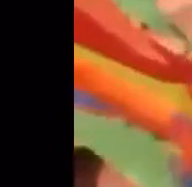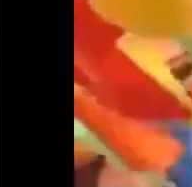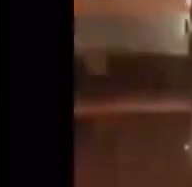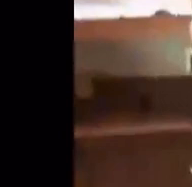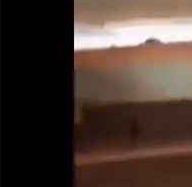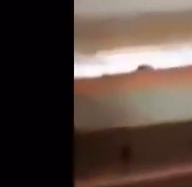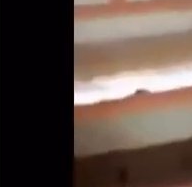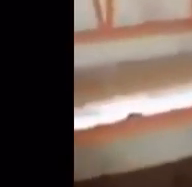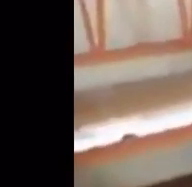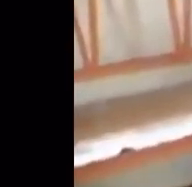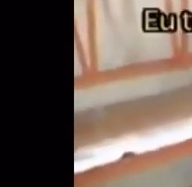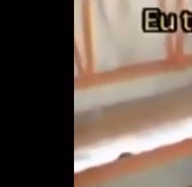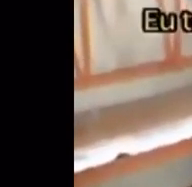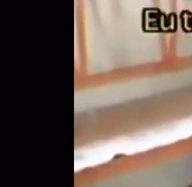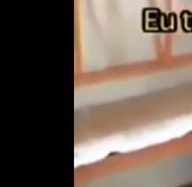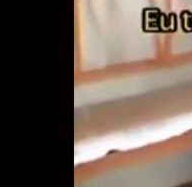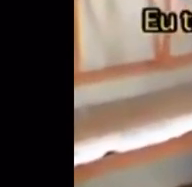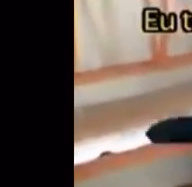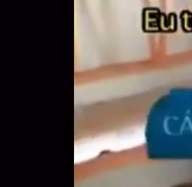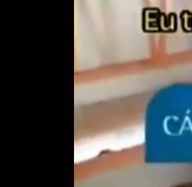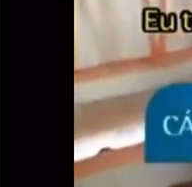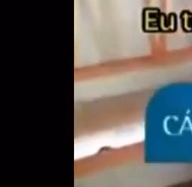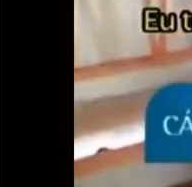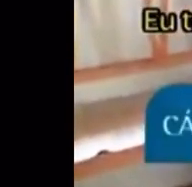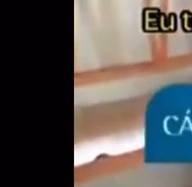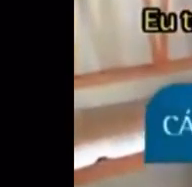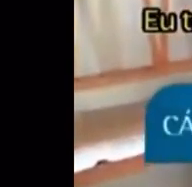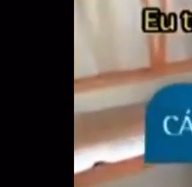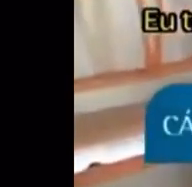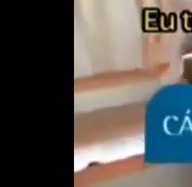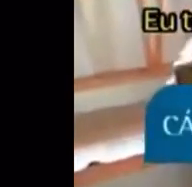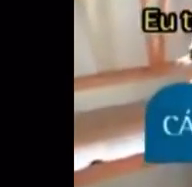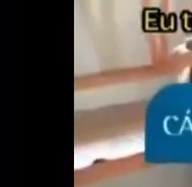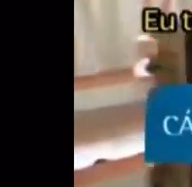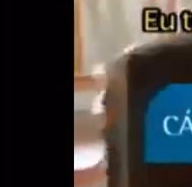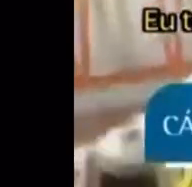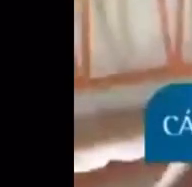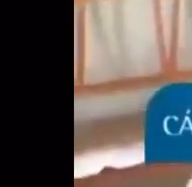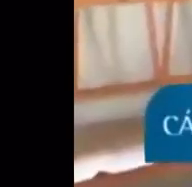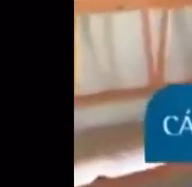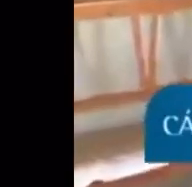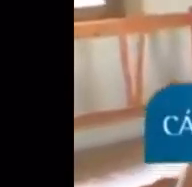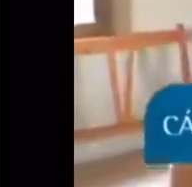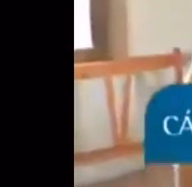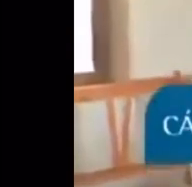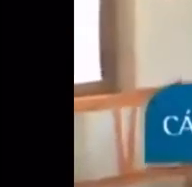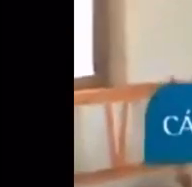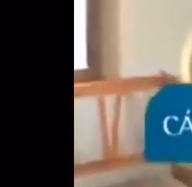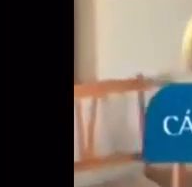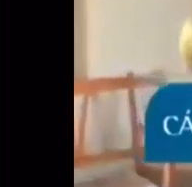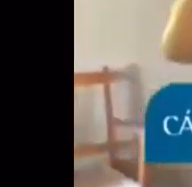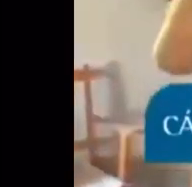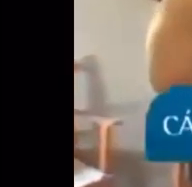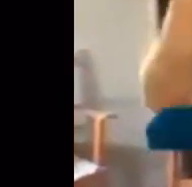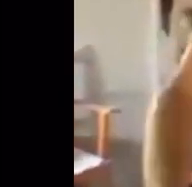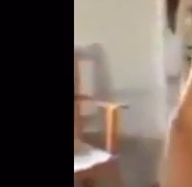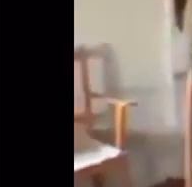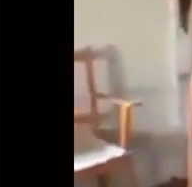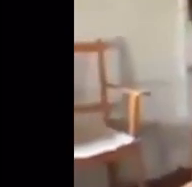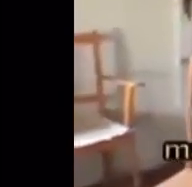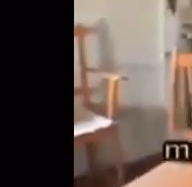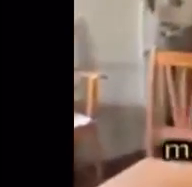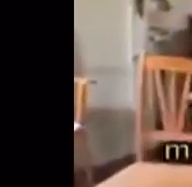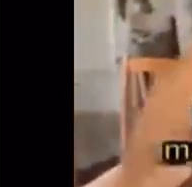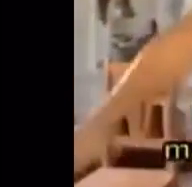Povo. Eu tô aqui num lugar que parece uma casa, mas é tudo cenário. Sabe onde eu tô? No sítio São